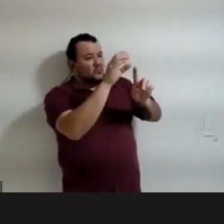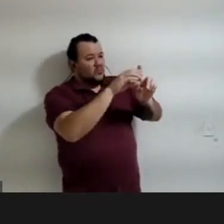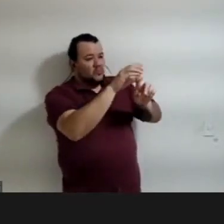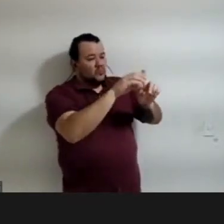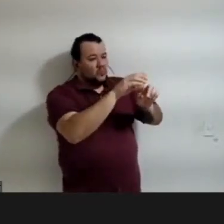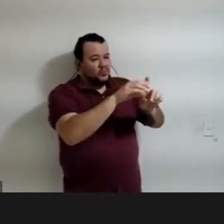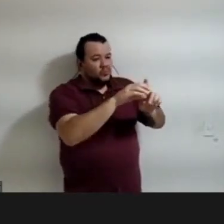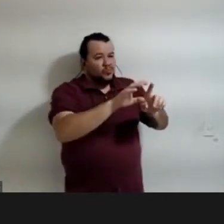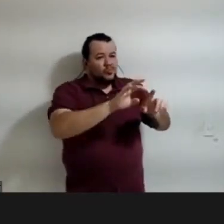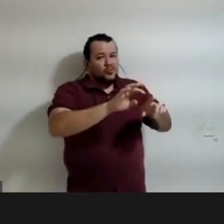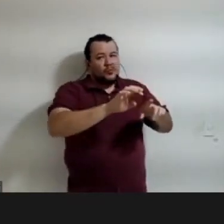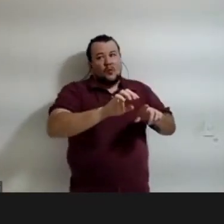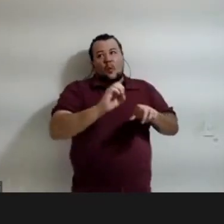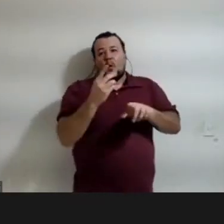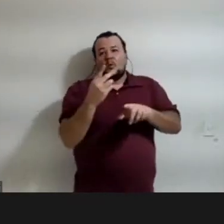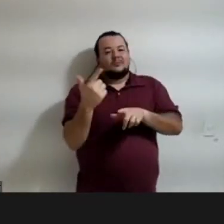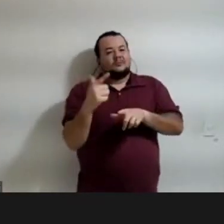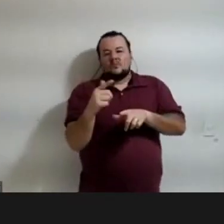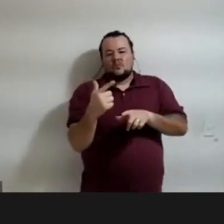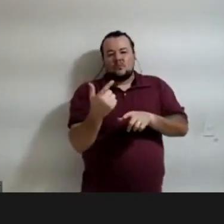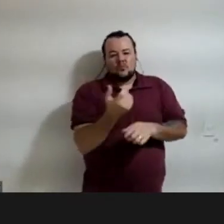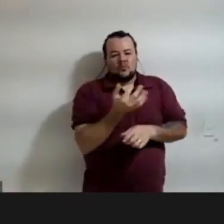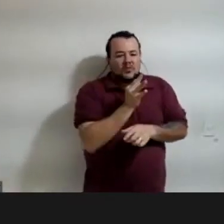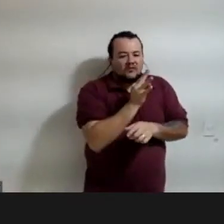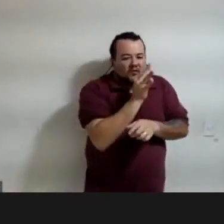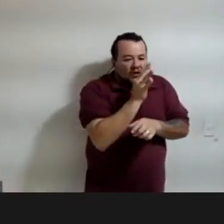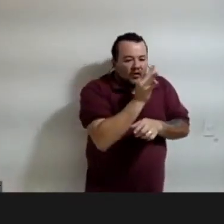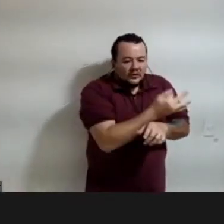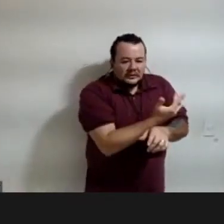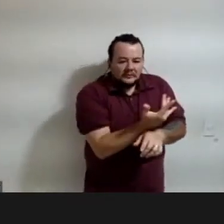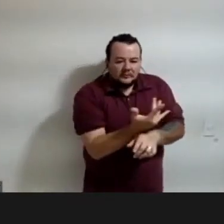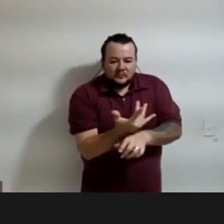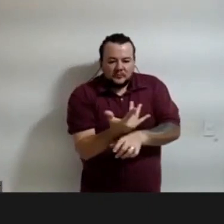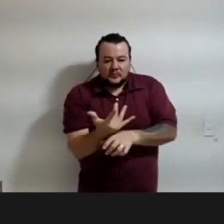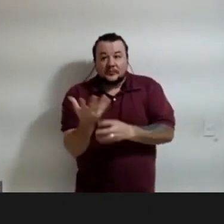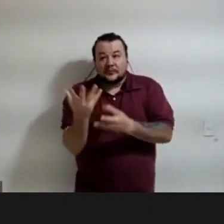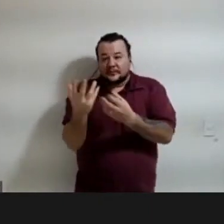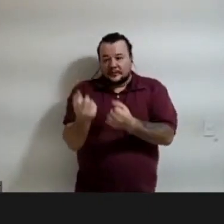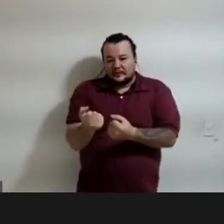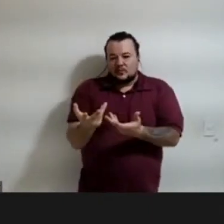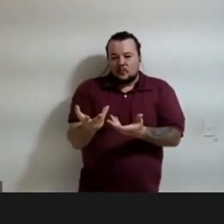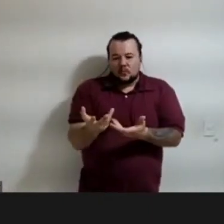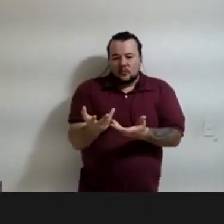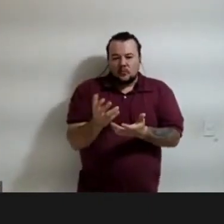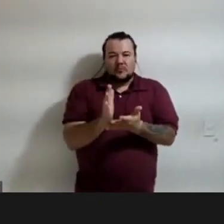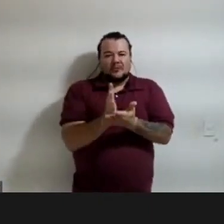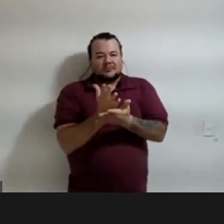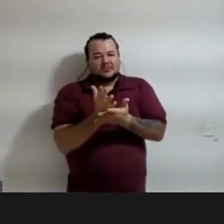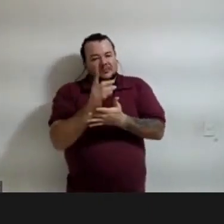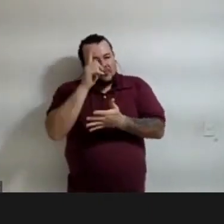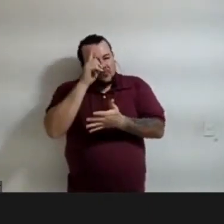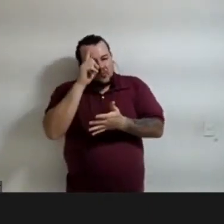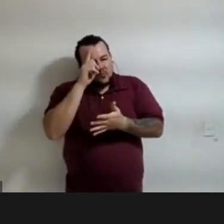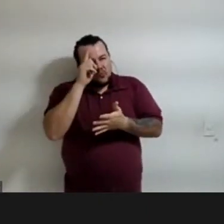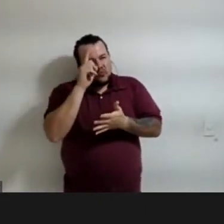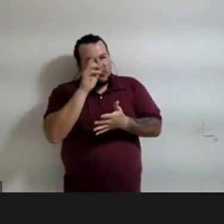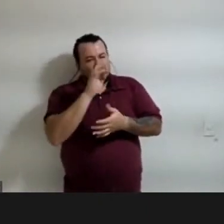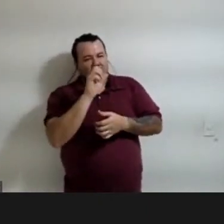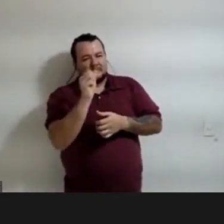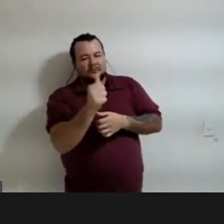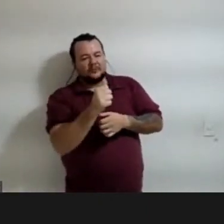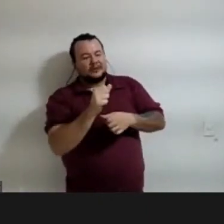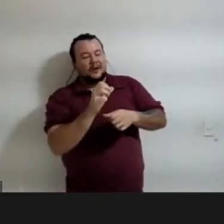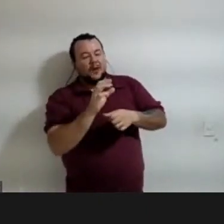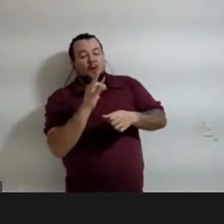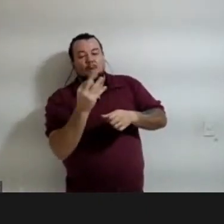possua jardim para recebê-la. Algum dia, talvez nada mais vai ser assim. Algum